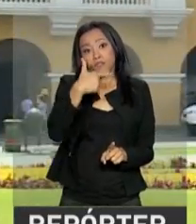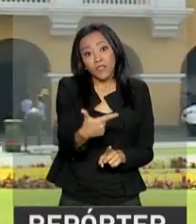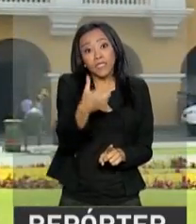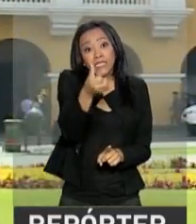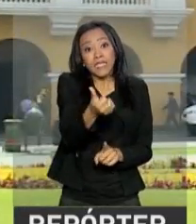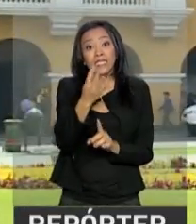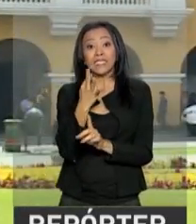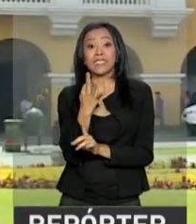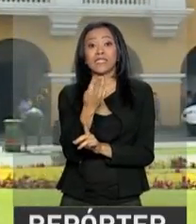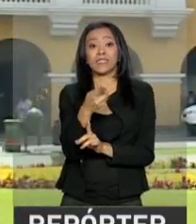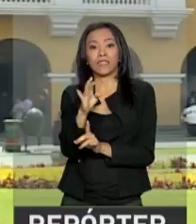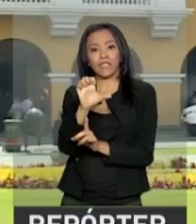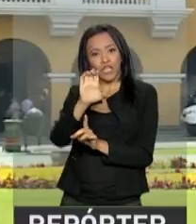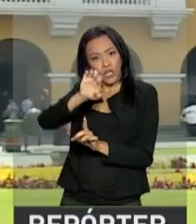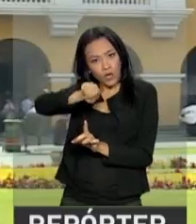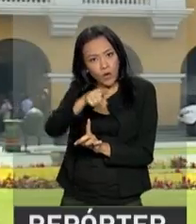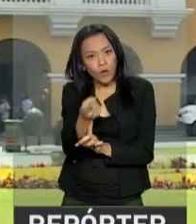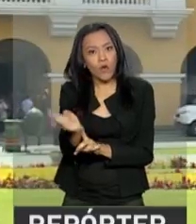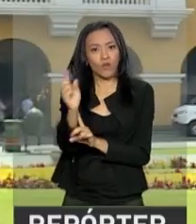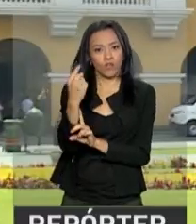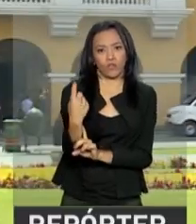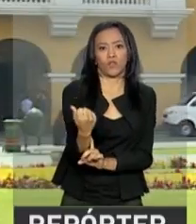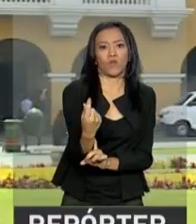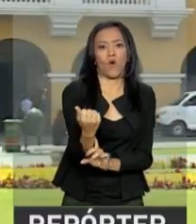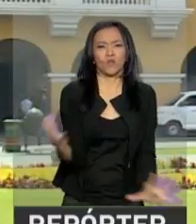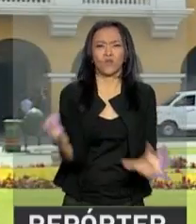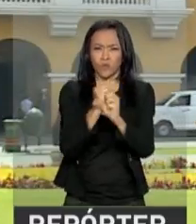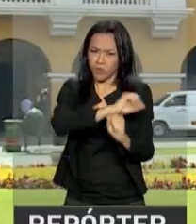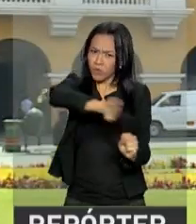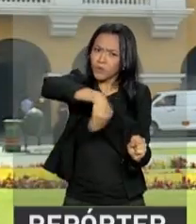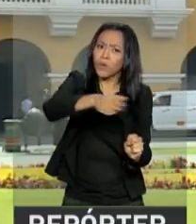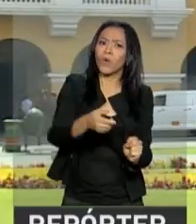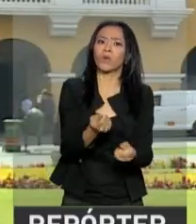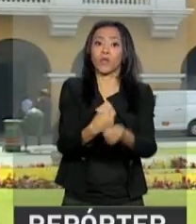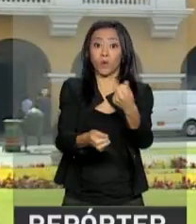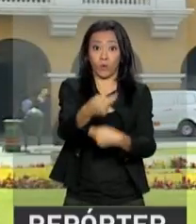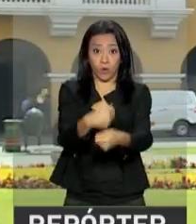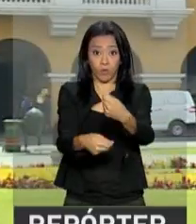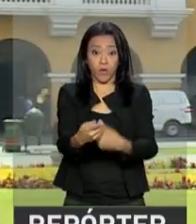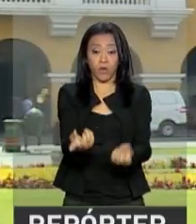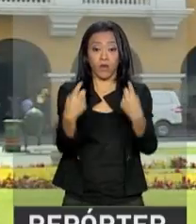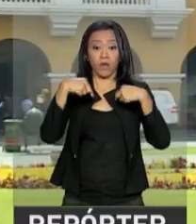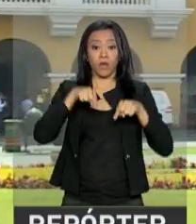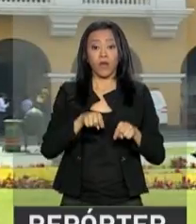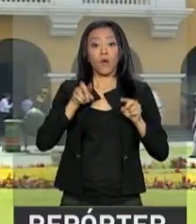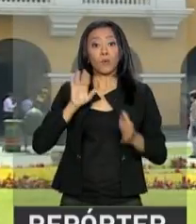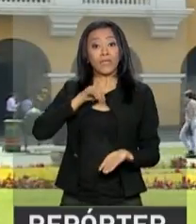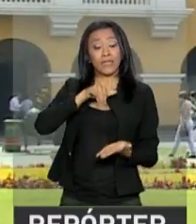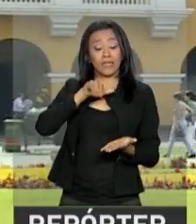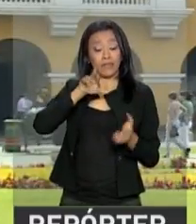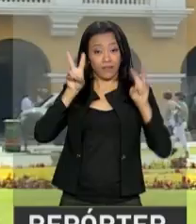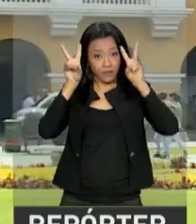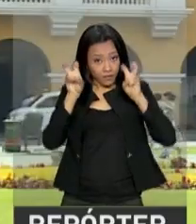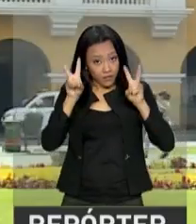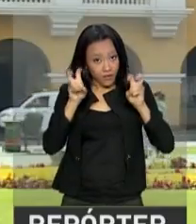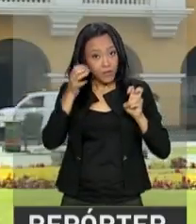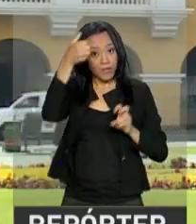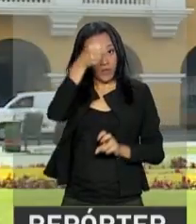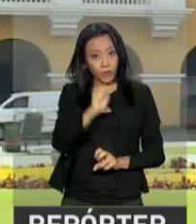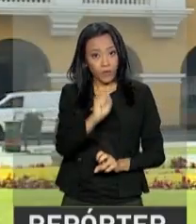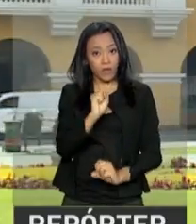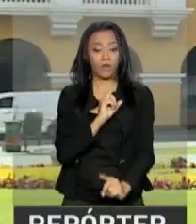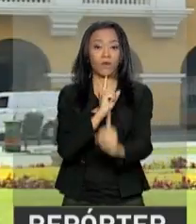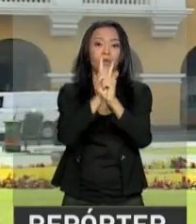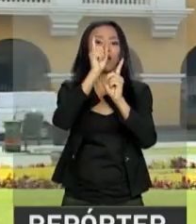com todas as economias somadas o tema desta oitava edição da cúpula das américas é a governança democrática